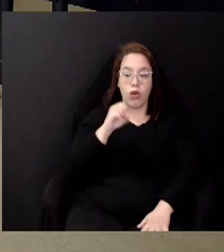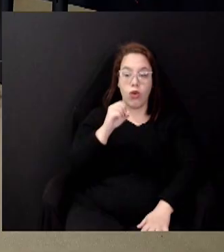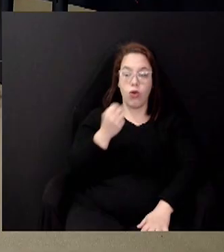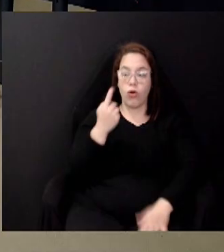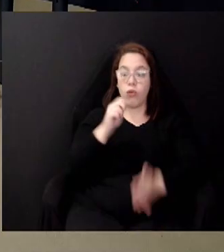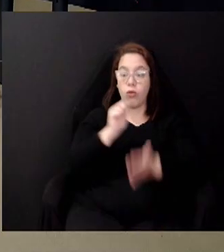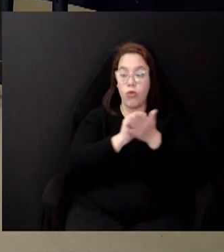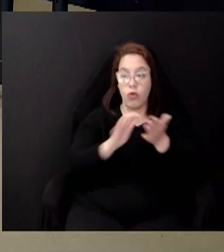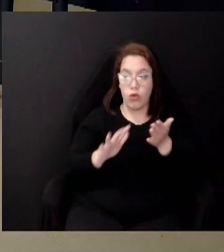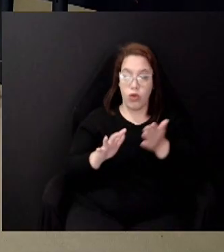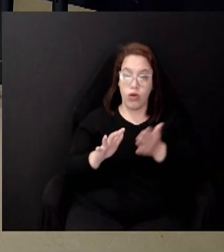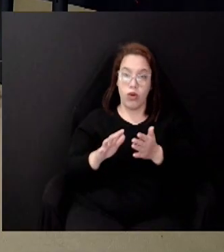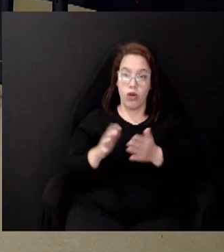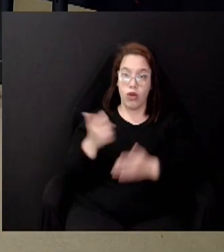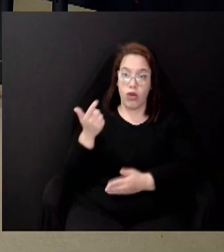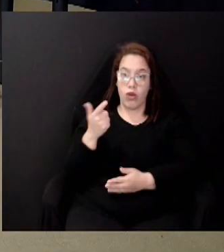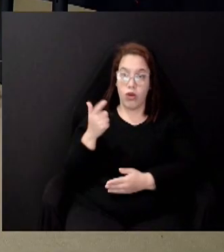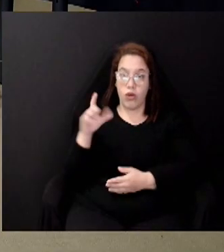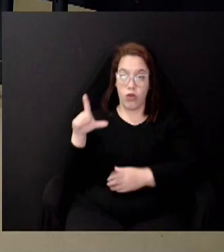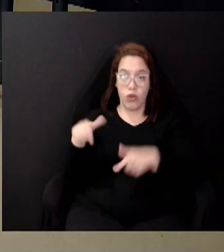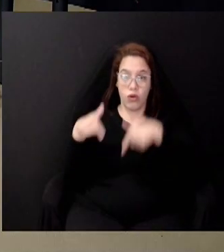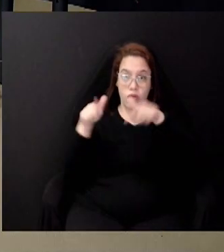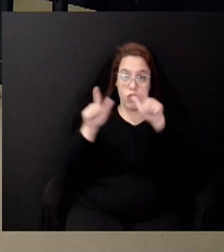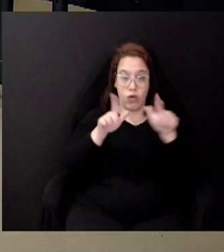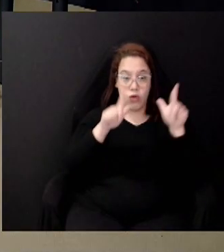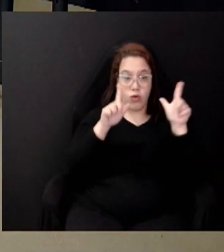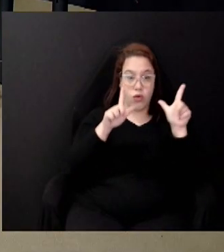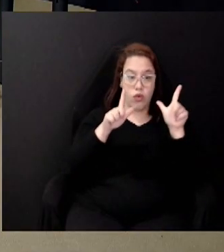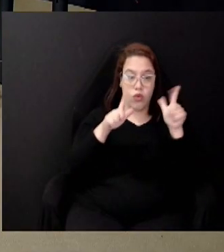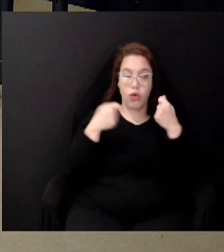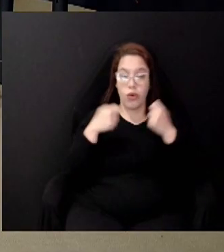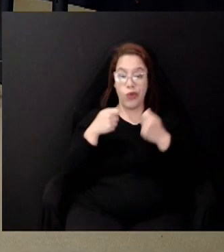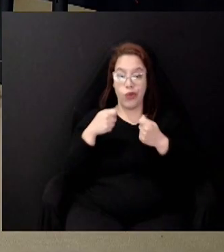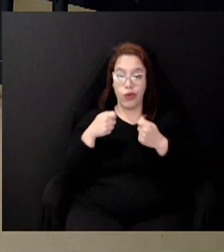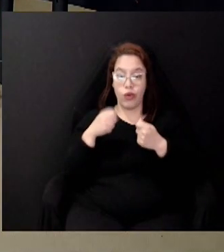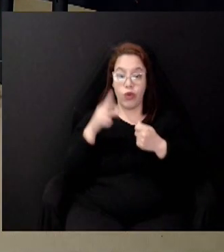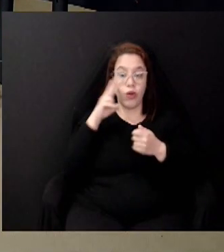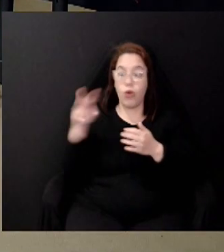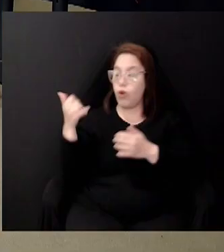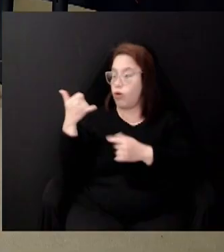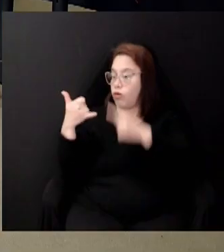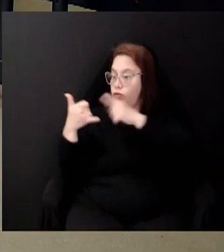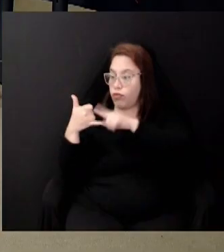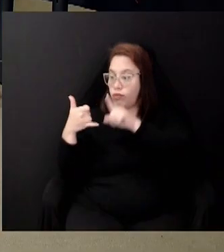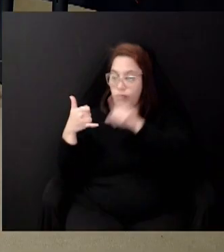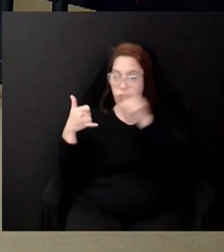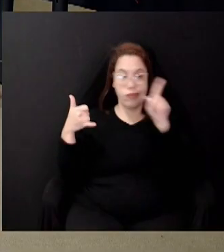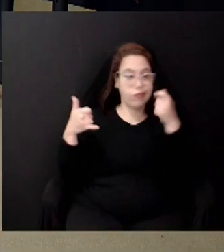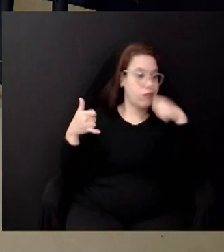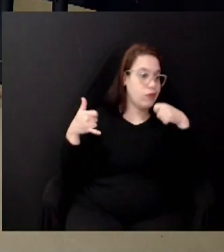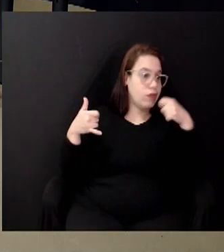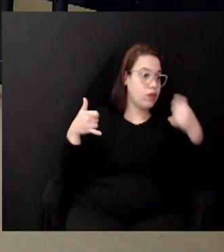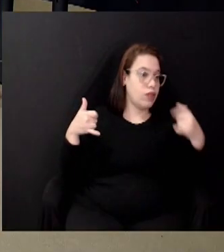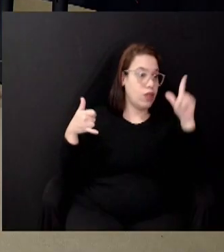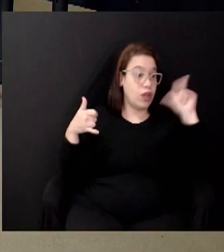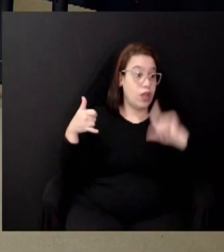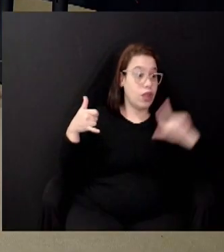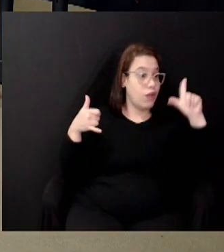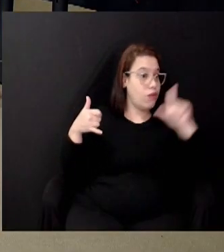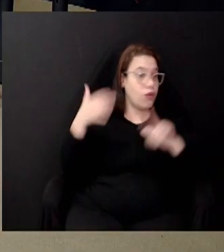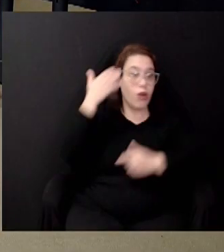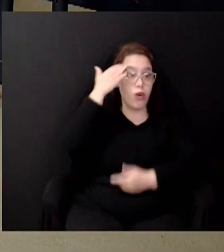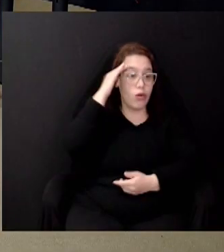fica com 2 telas. Eu tenho esse problema também, é impressionante. Às vezes estou olhando o celular, mas eu sinto necessidade de ligar a TV. Não entendo o porquê